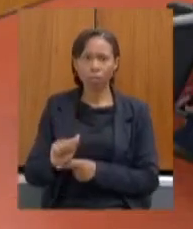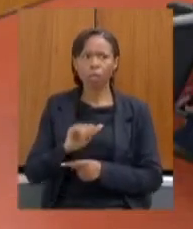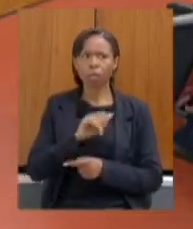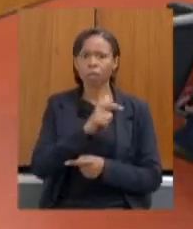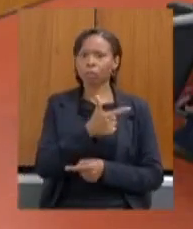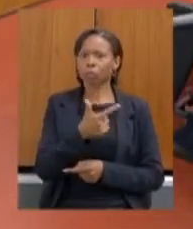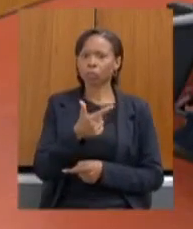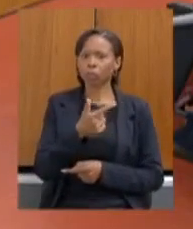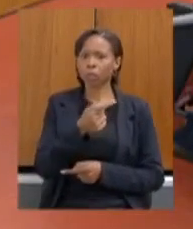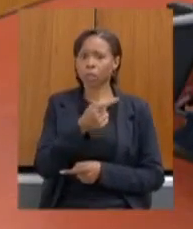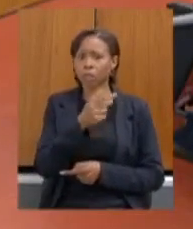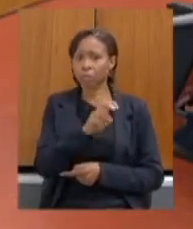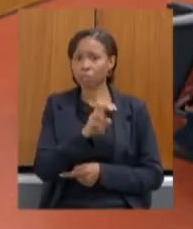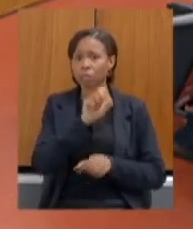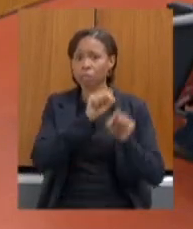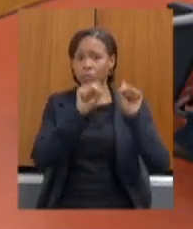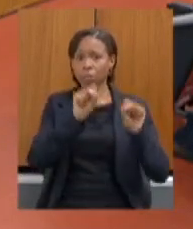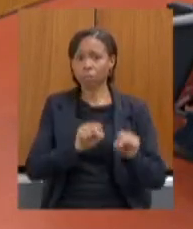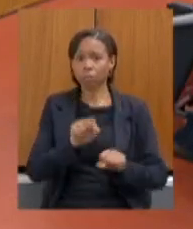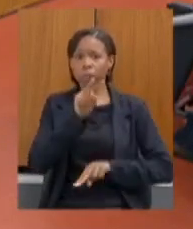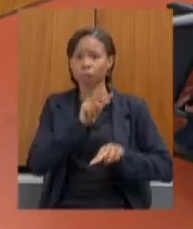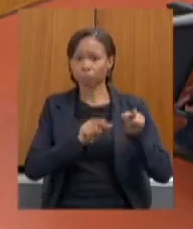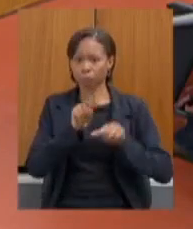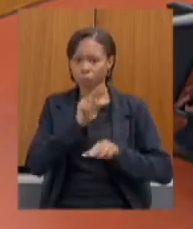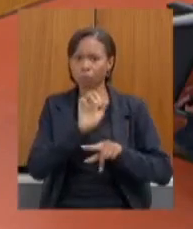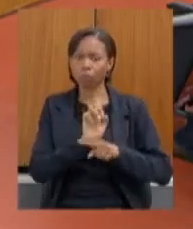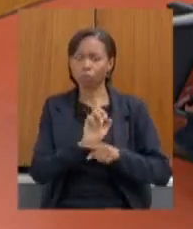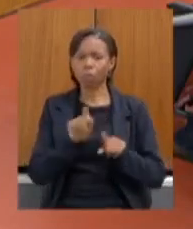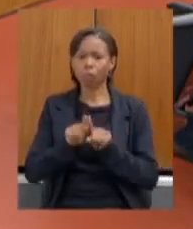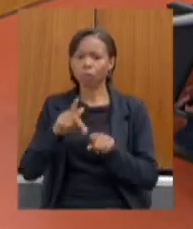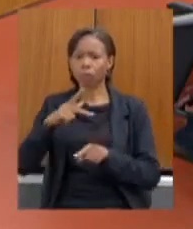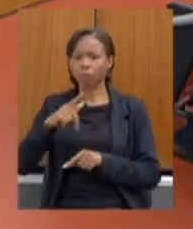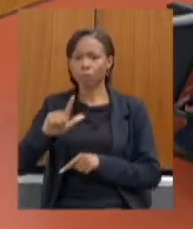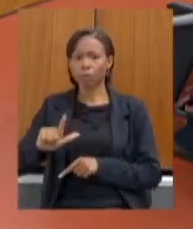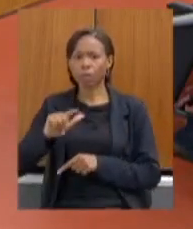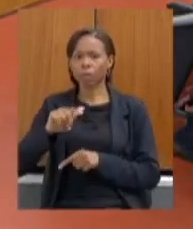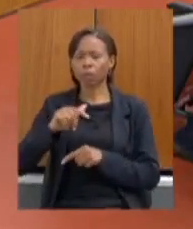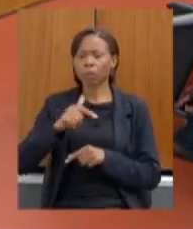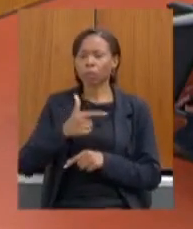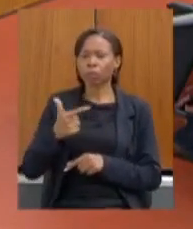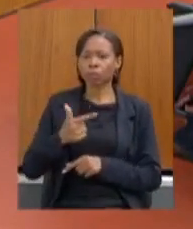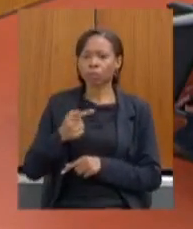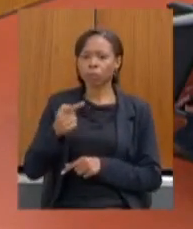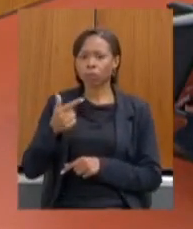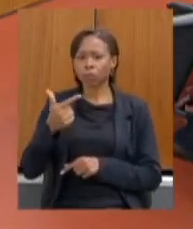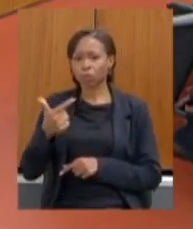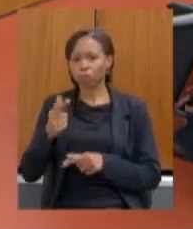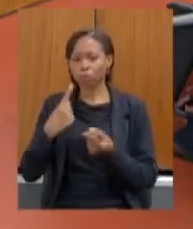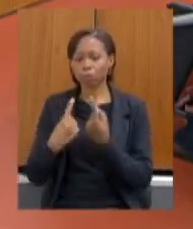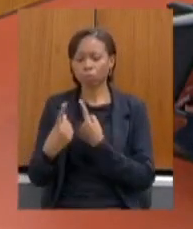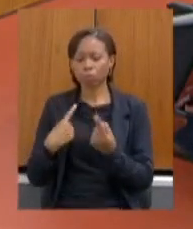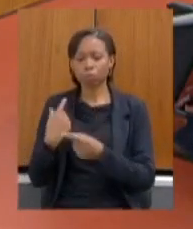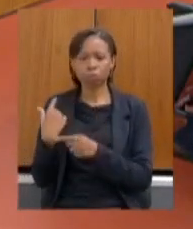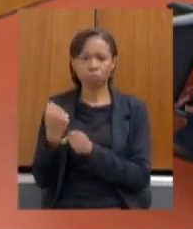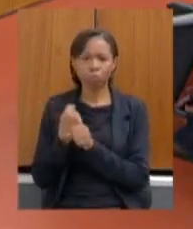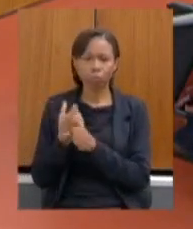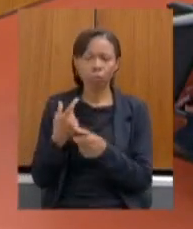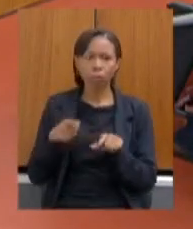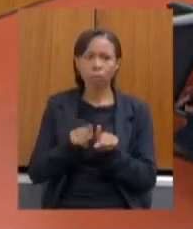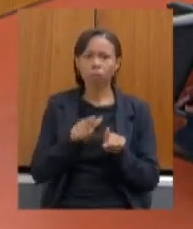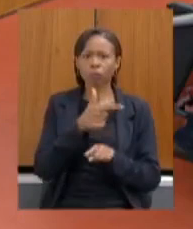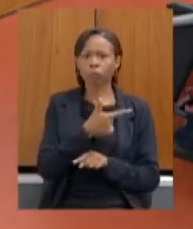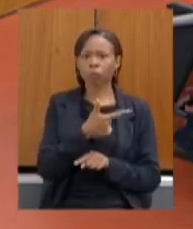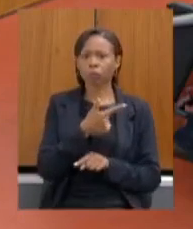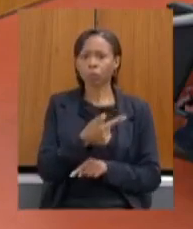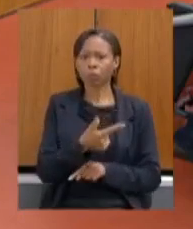sobre o CISEI, que o Sistema Estadual de Inspeção. O PL 2252, de estadualização de rodovias. O 2273, que